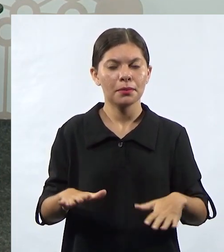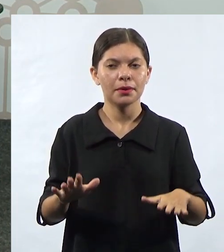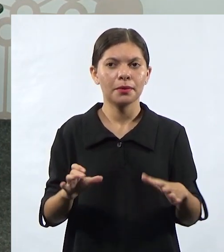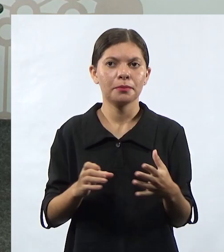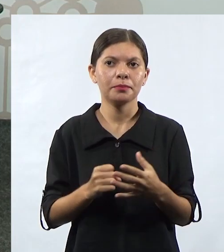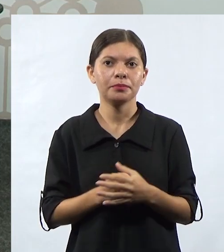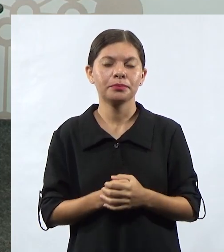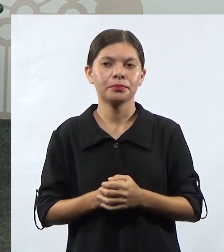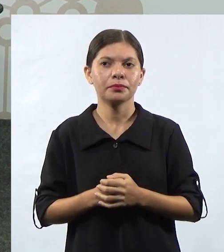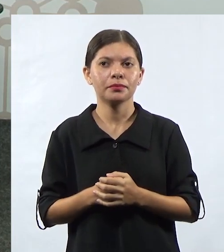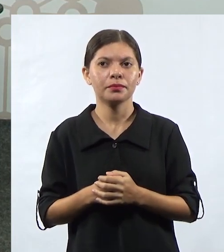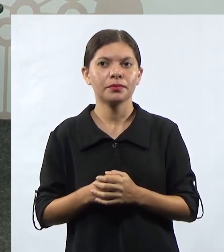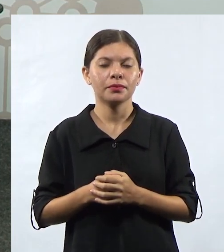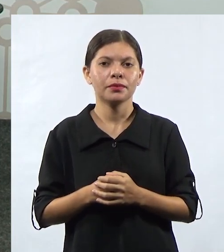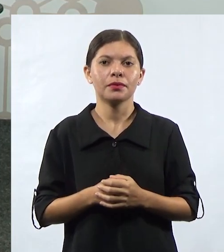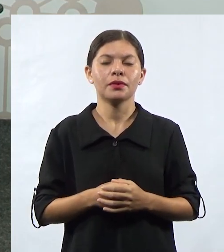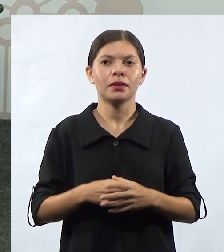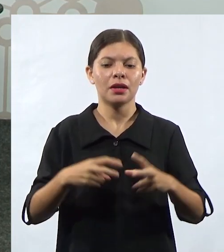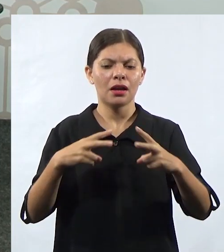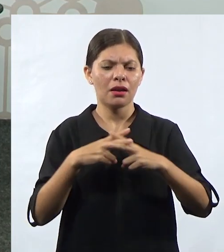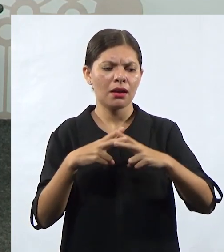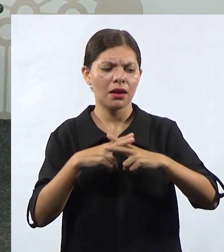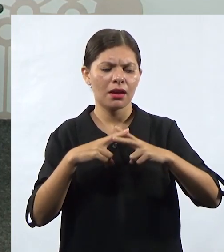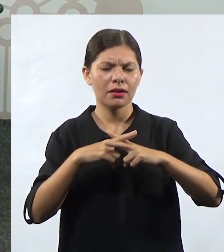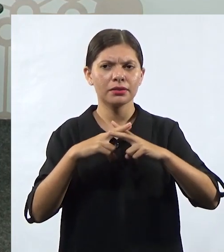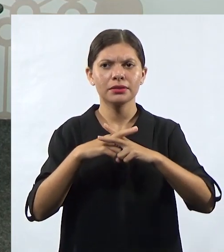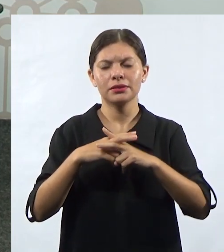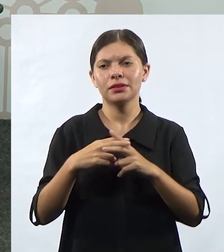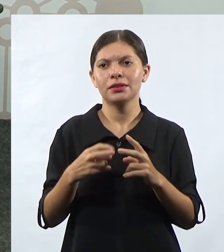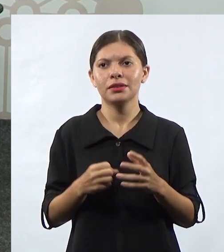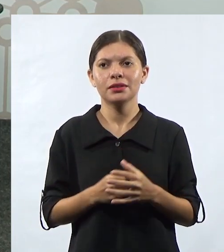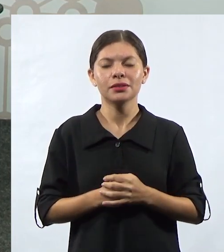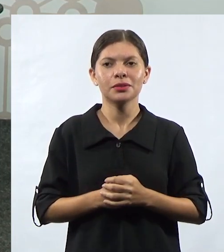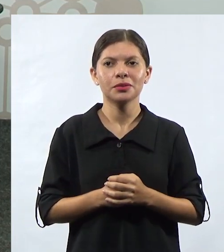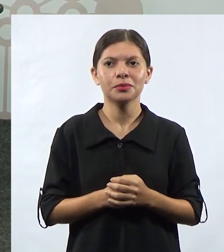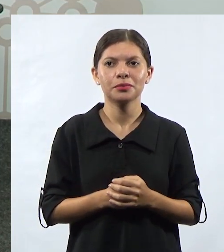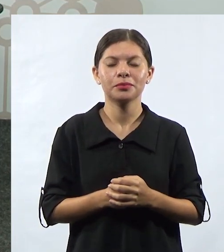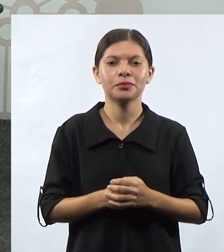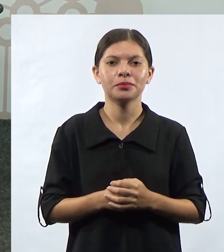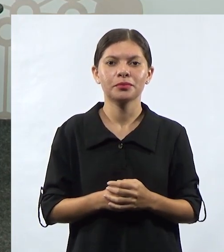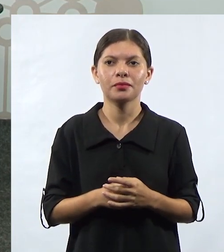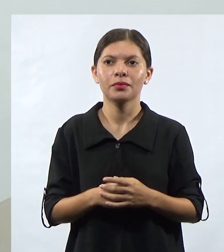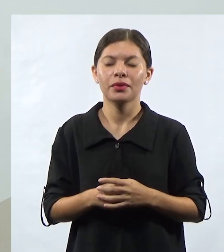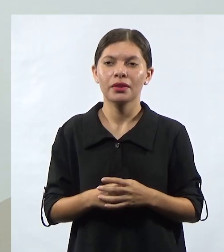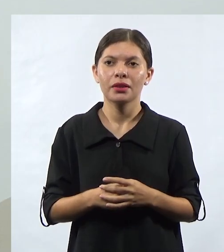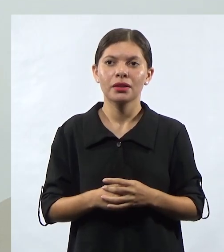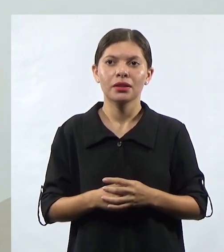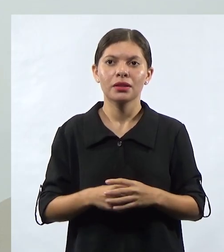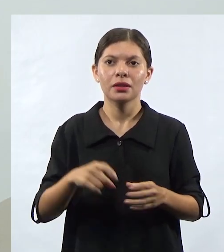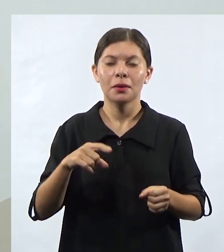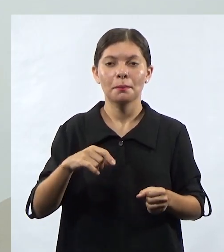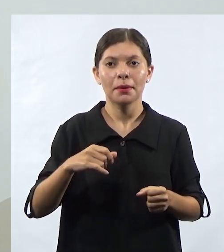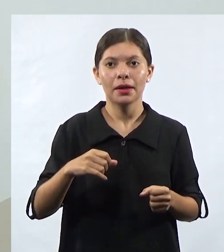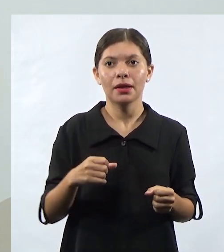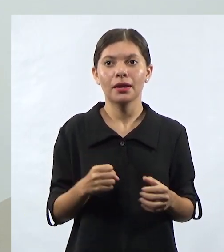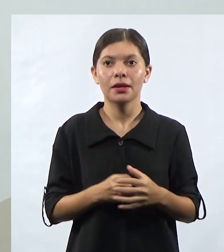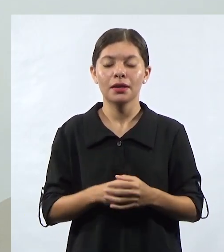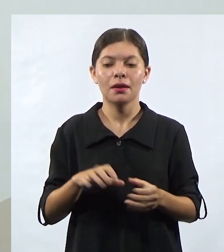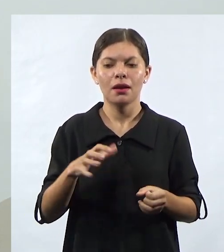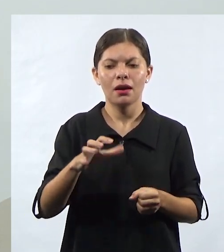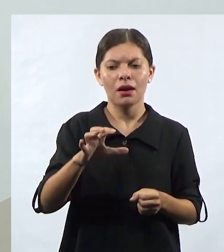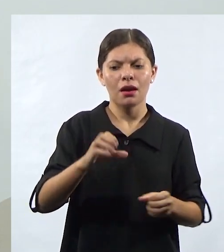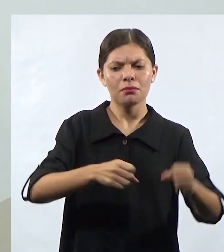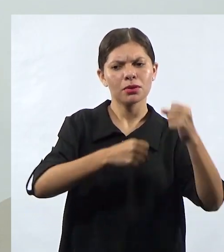ficar muito exaltado, se de repente houver alguma manifestação